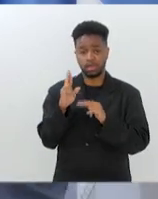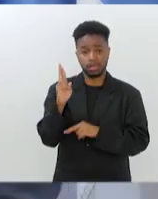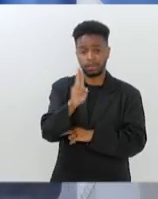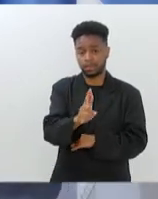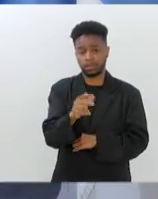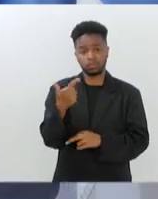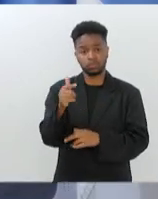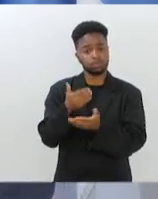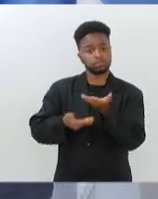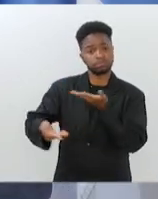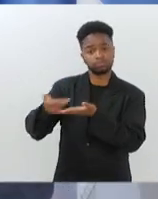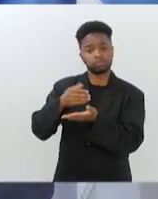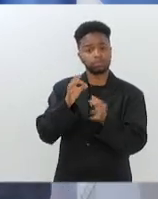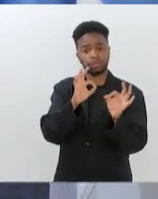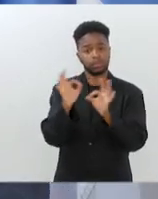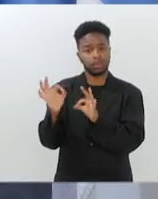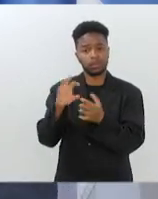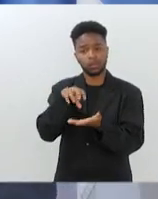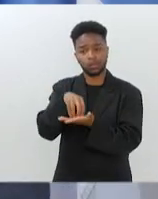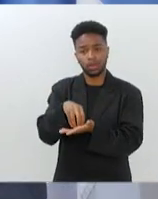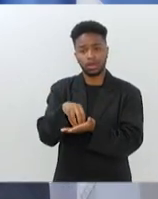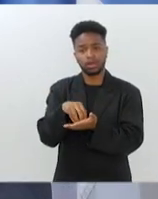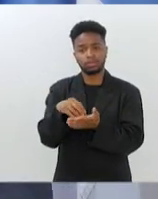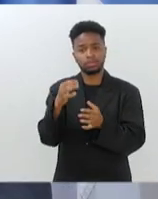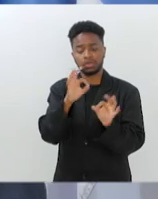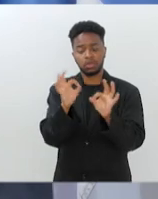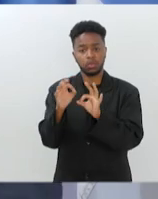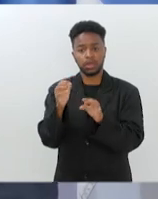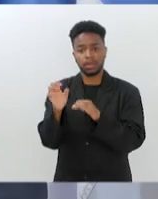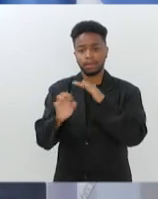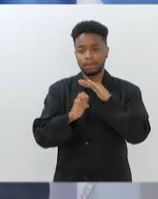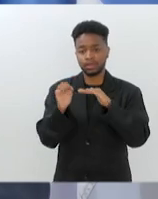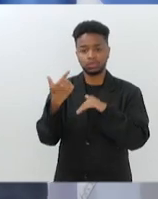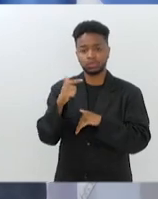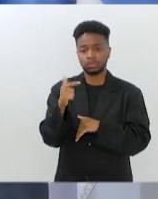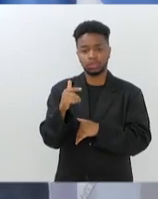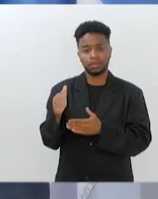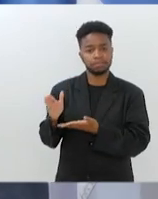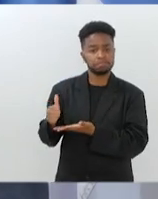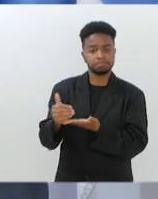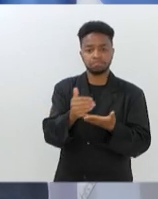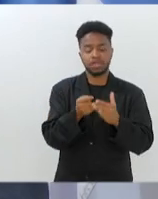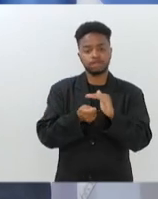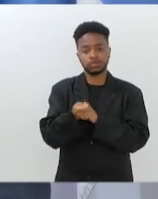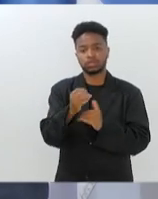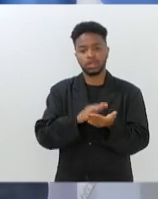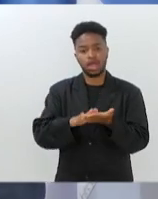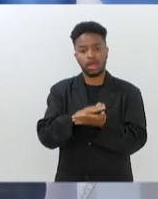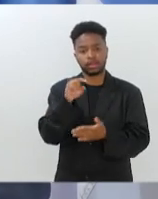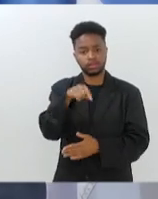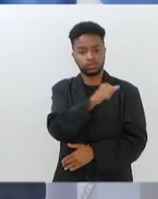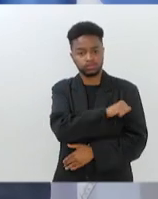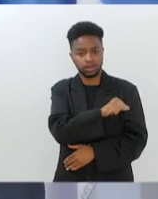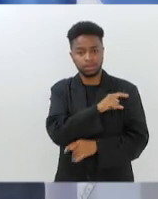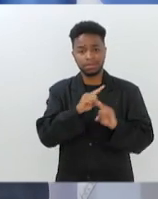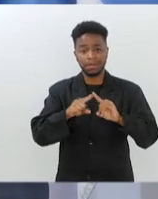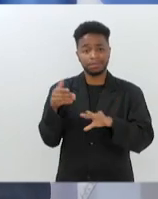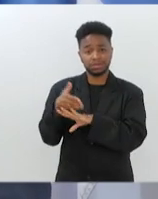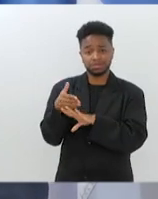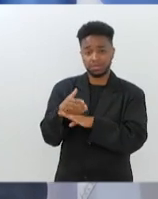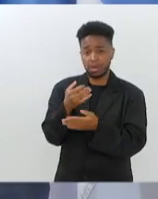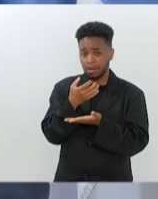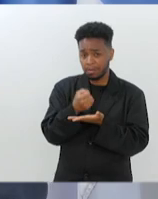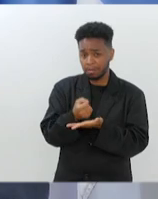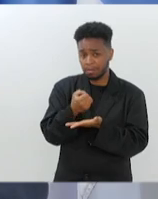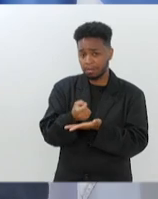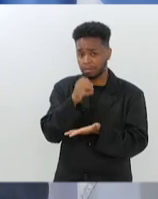nenhum uma entidade corporativa com nenhum empresário não vai captar nenhum potencial investidor pro estado do Rio de Janeiro e vai participar de um podcast